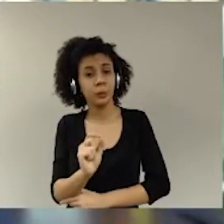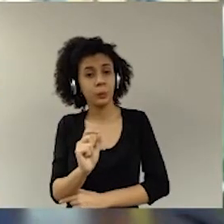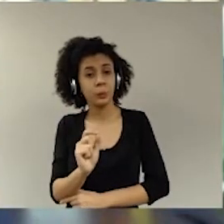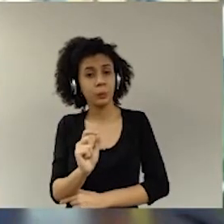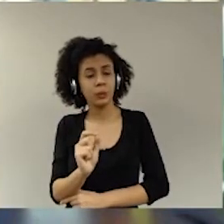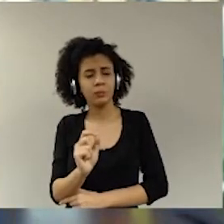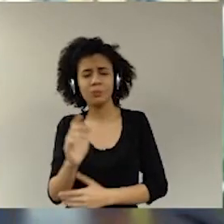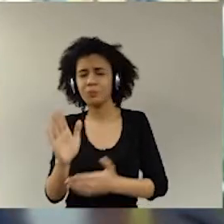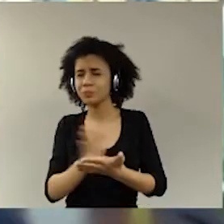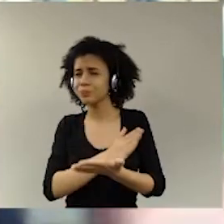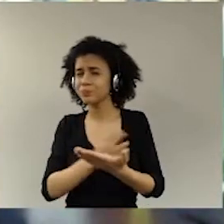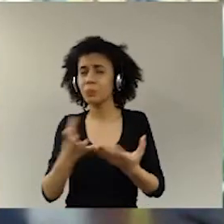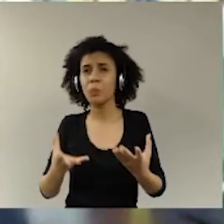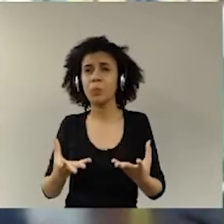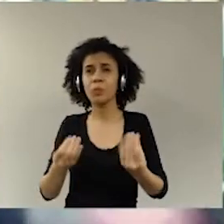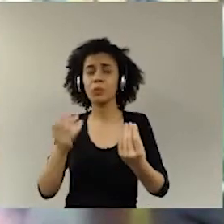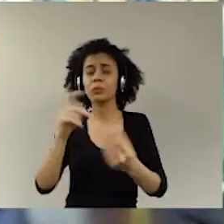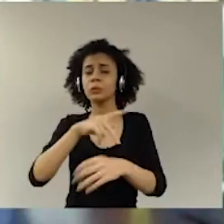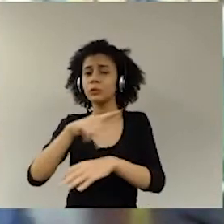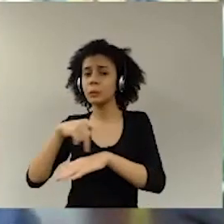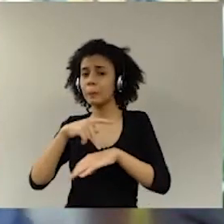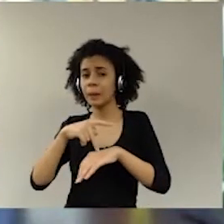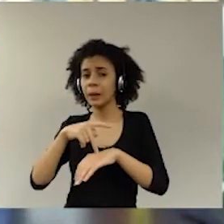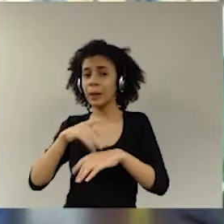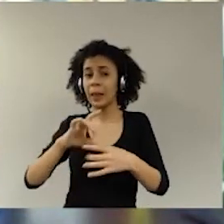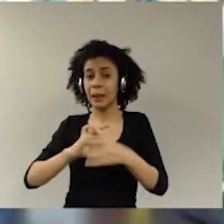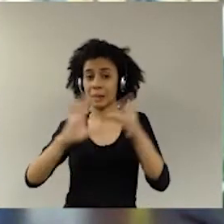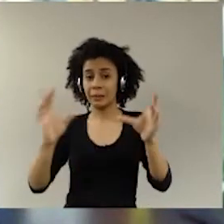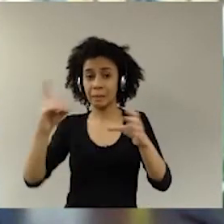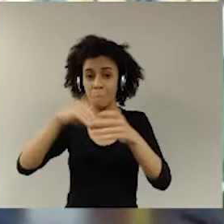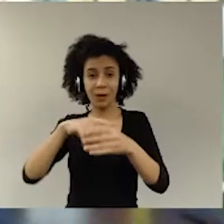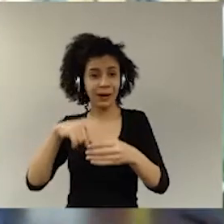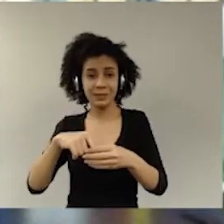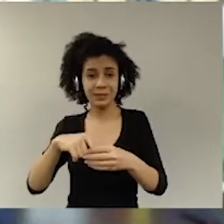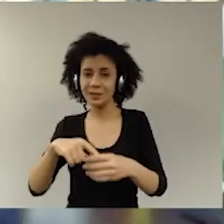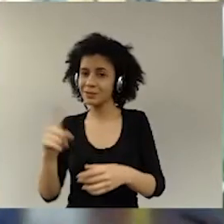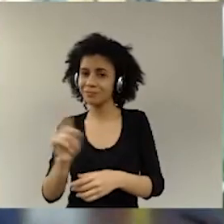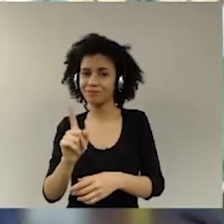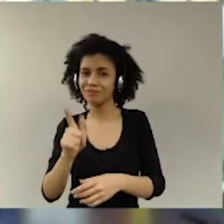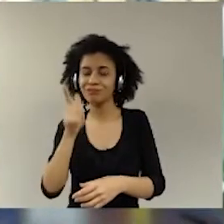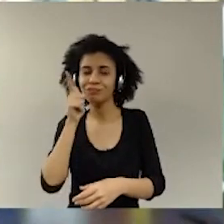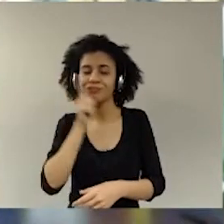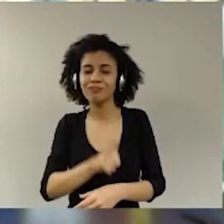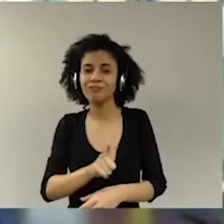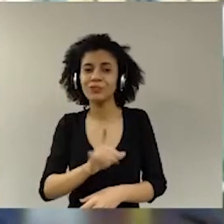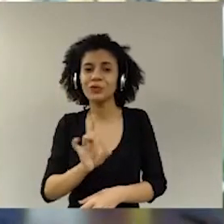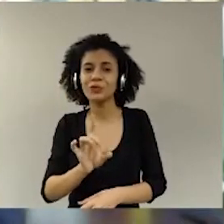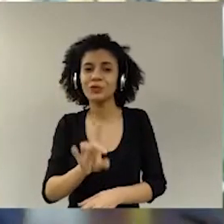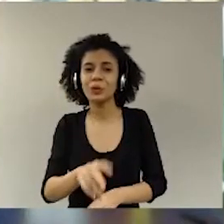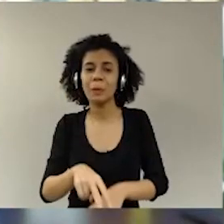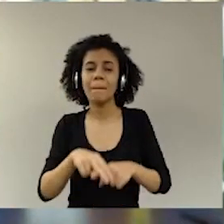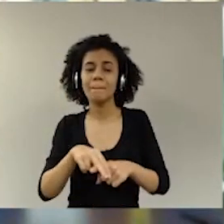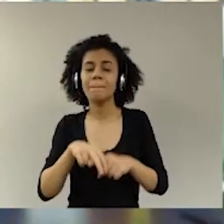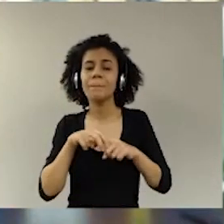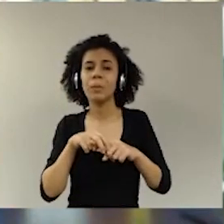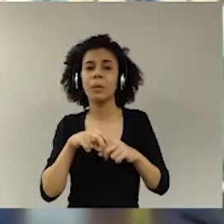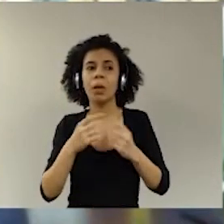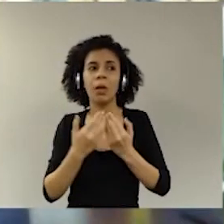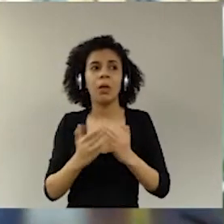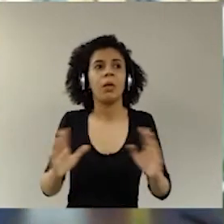em vários países, a democracia não tem sido atingida apenas por rupturas